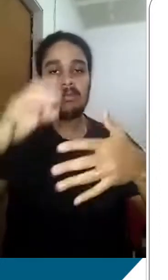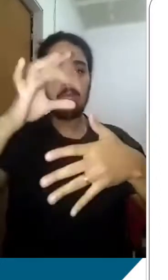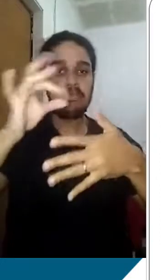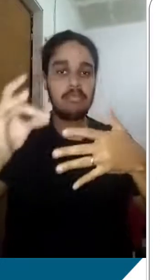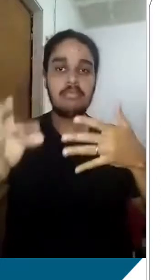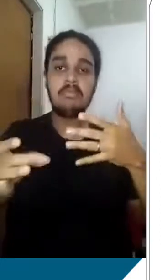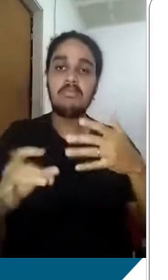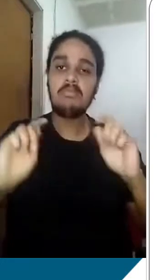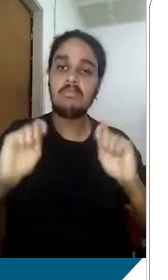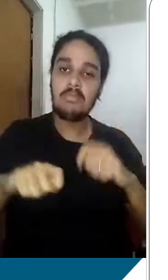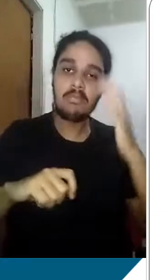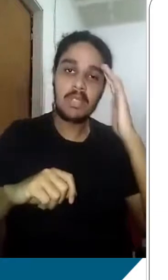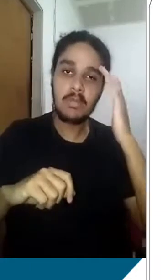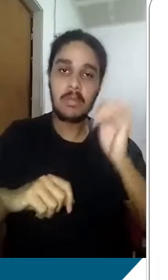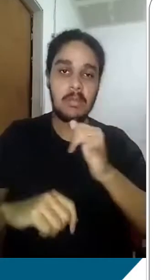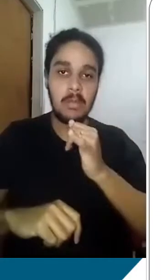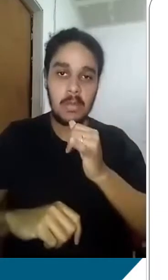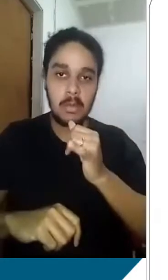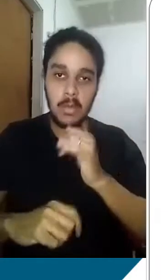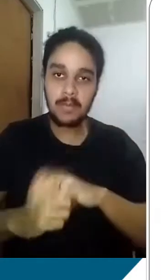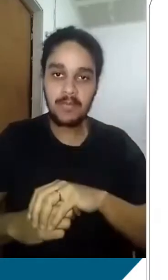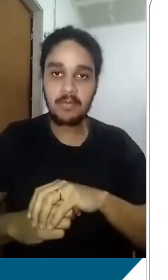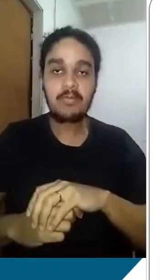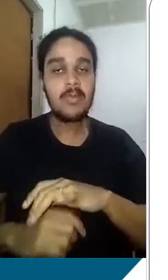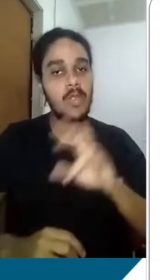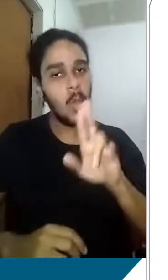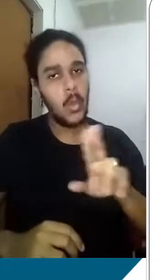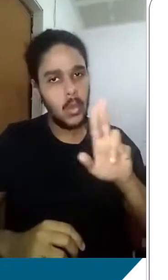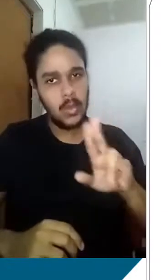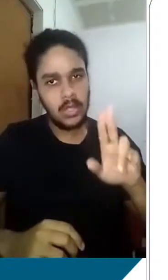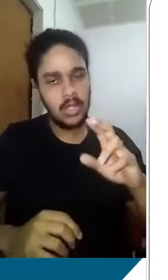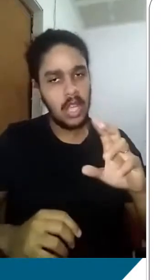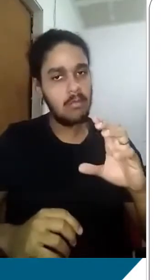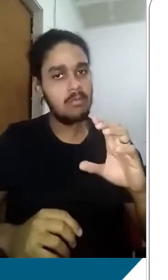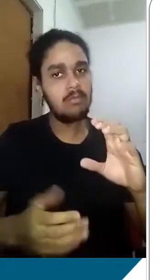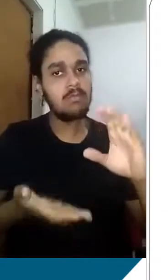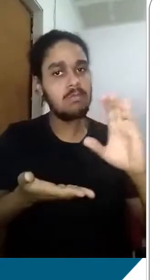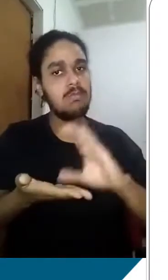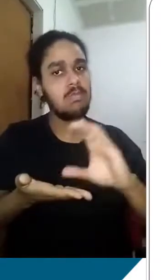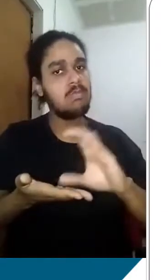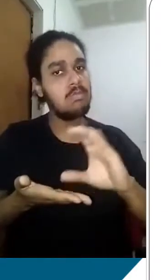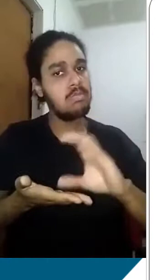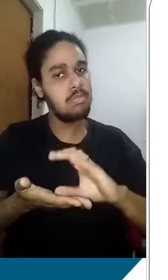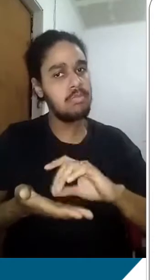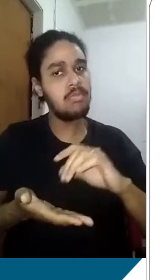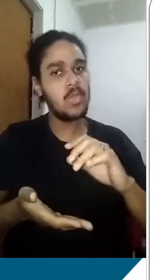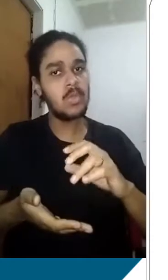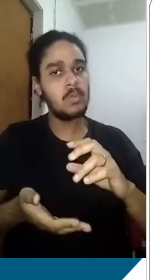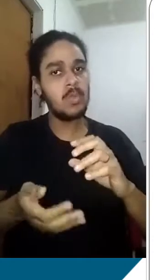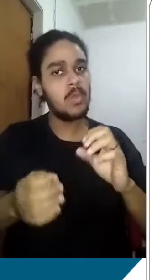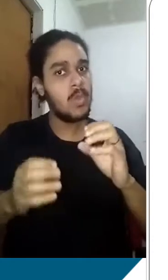gente a compreender, por exemplo, se ele faz uso intensivo de capital, ou se ele não, ou